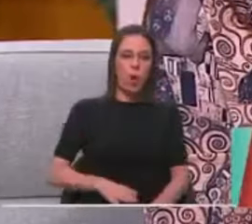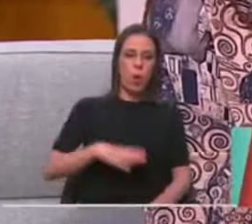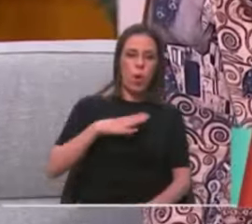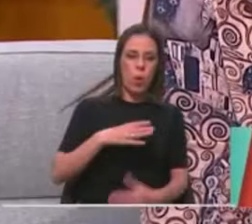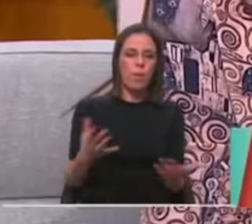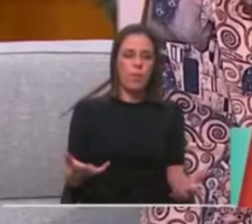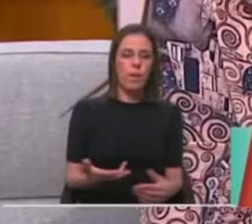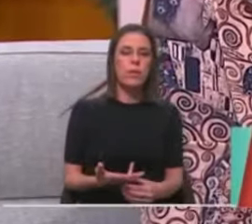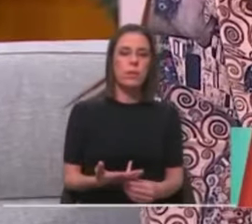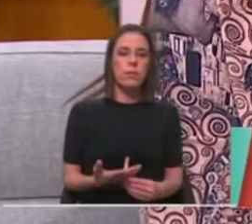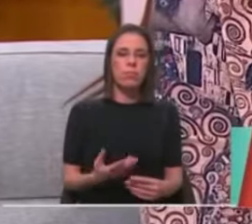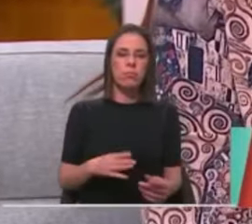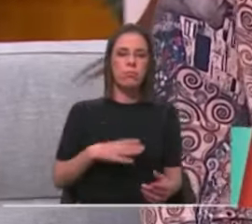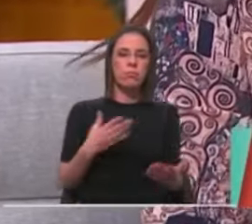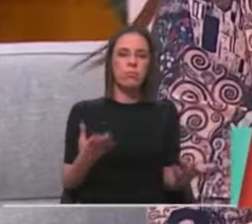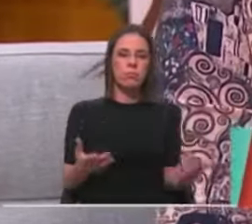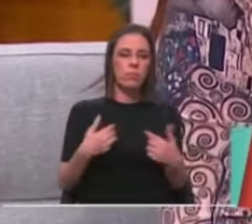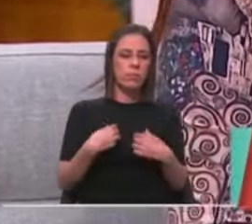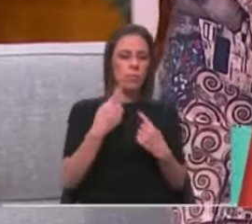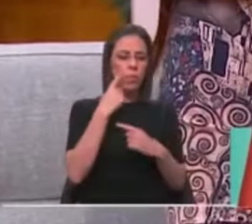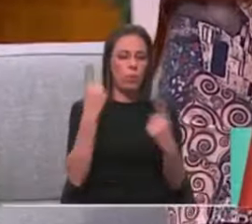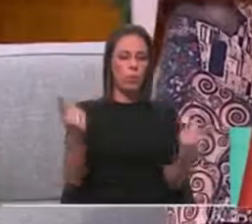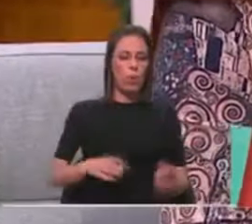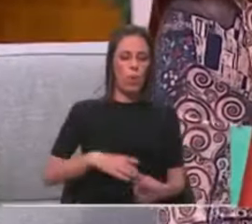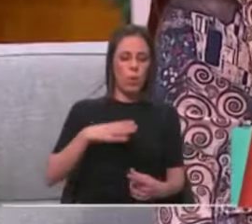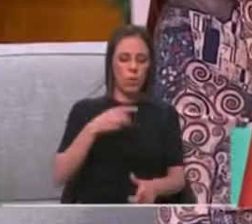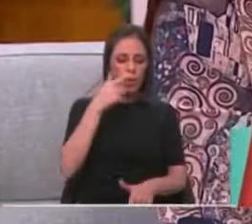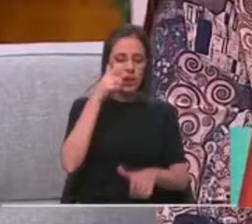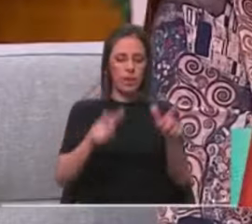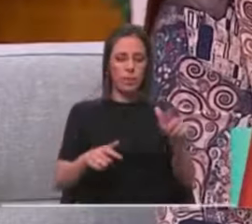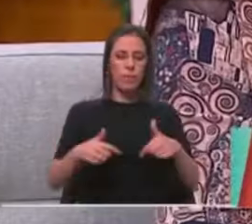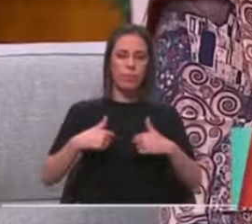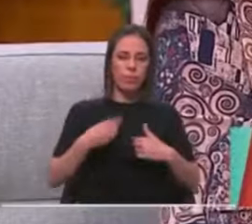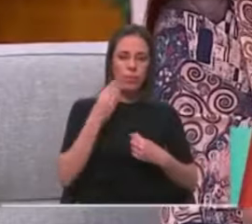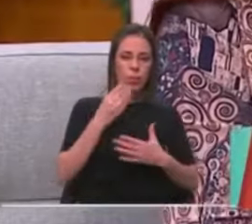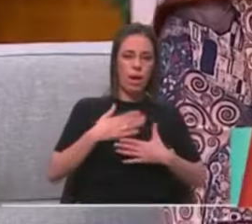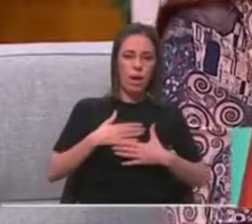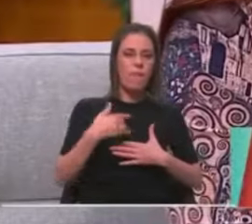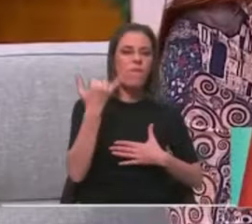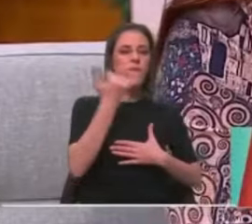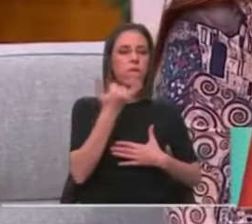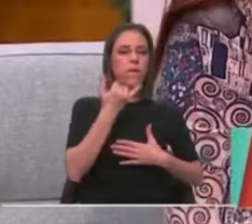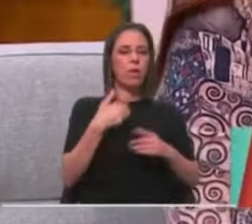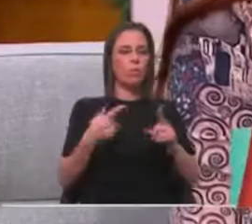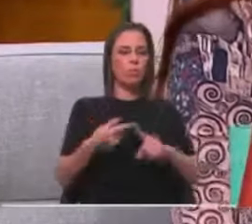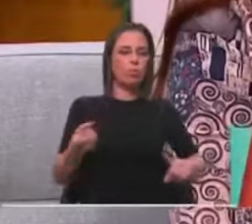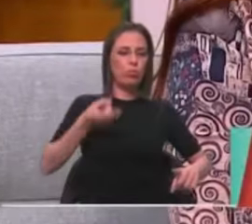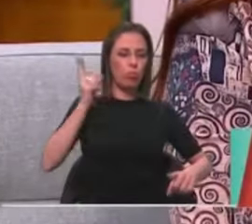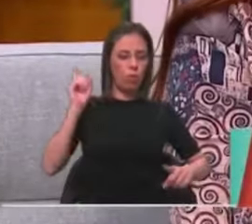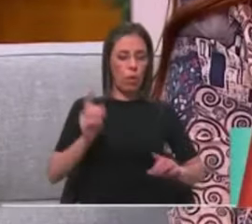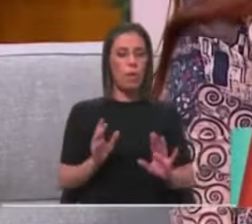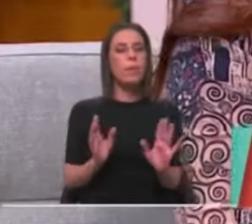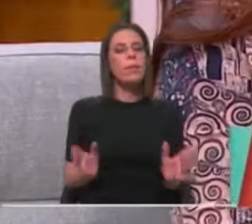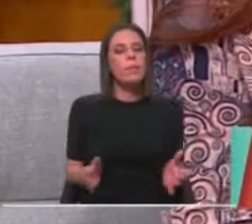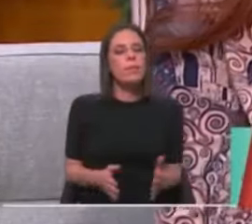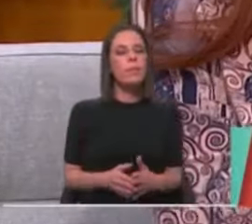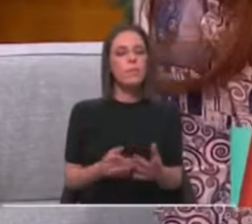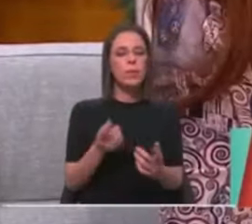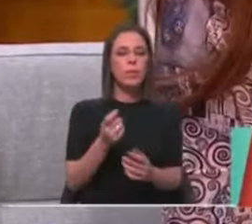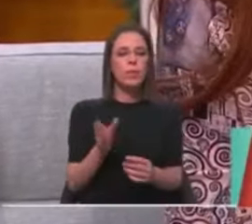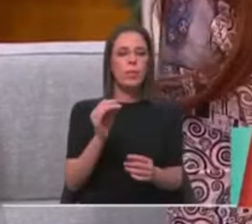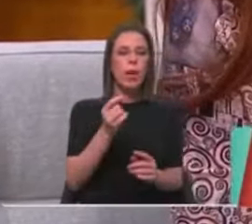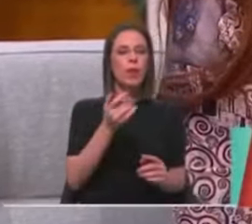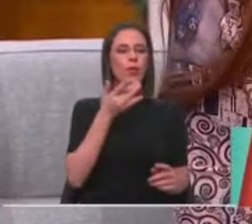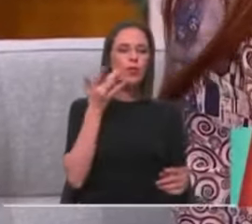confiança e eu mostrar confiança às pessoas que era mesmo assim, que não era uma personagem que ali estava. Mas era sempre um bocadinho